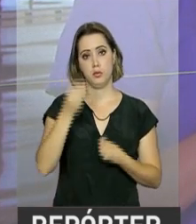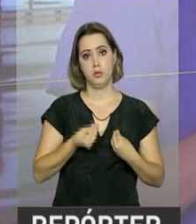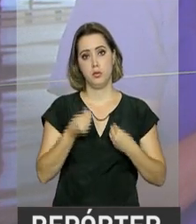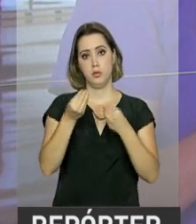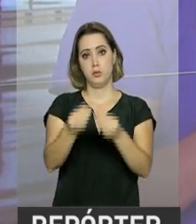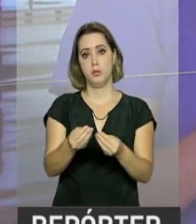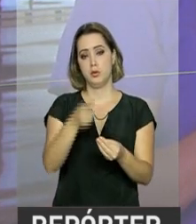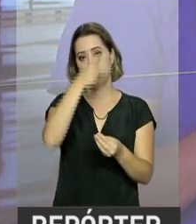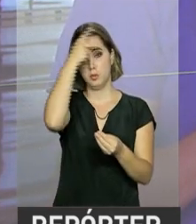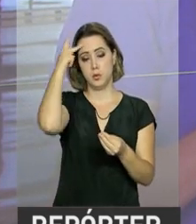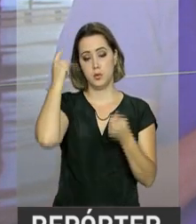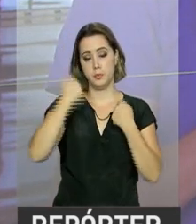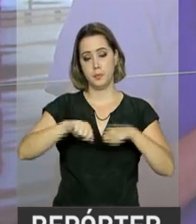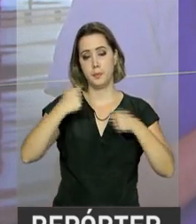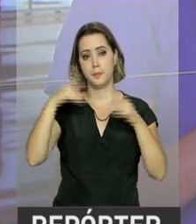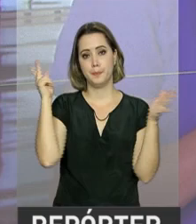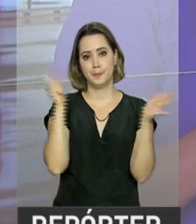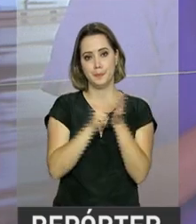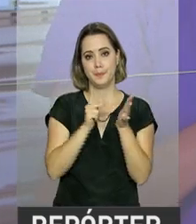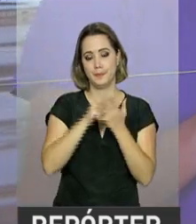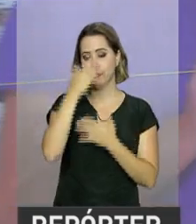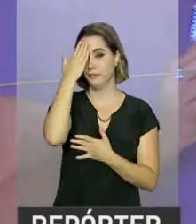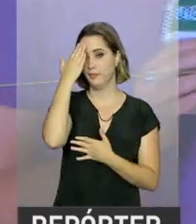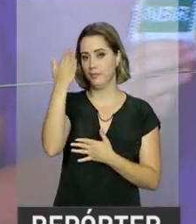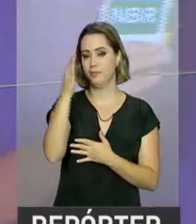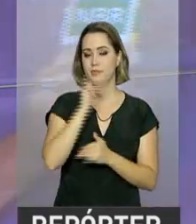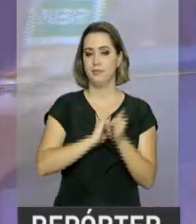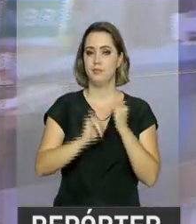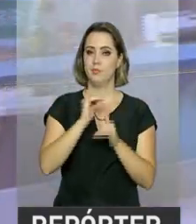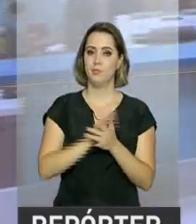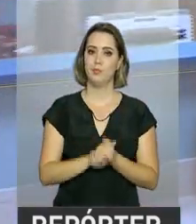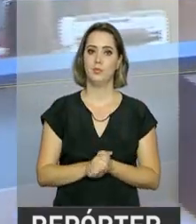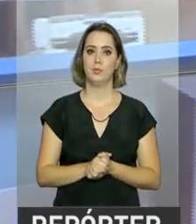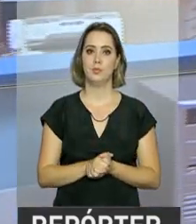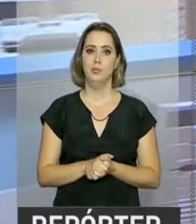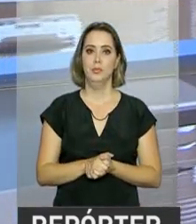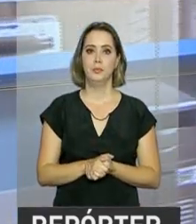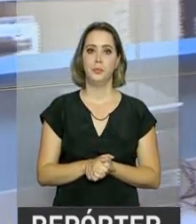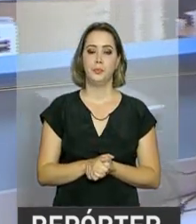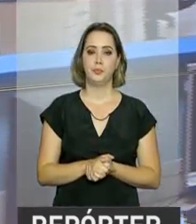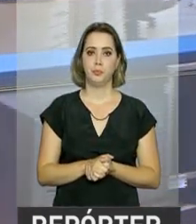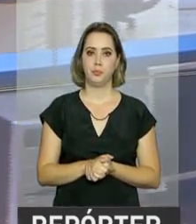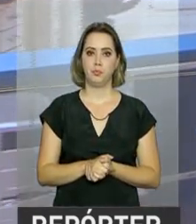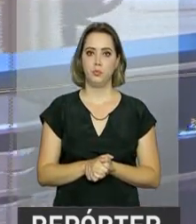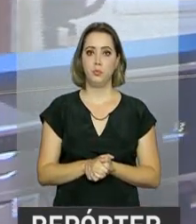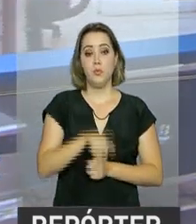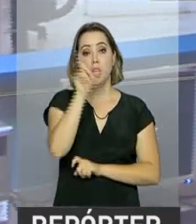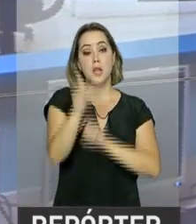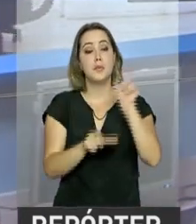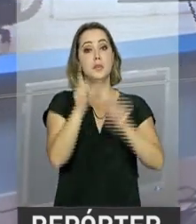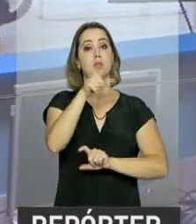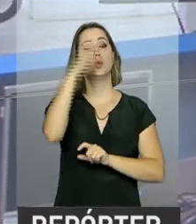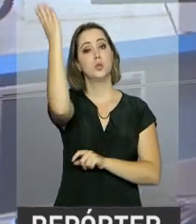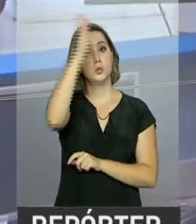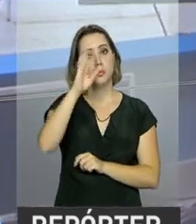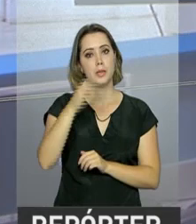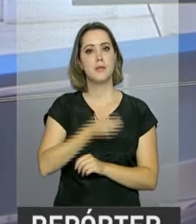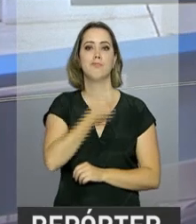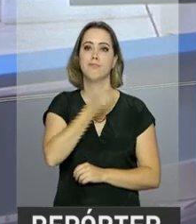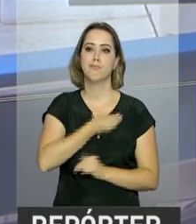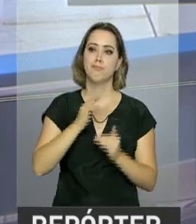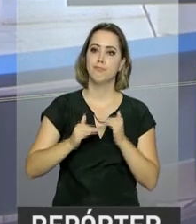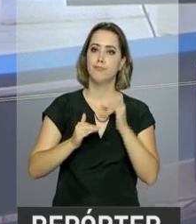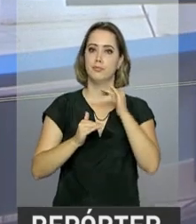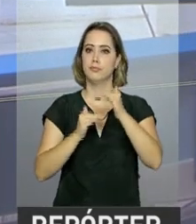o benefício a quem realmente precisa né lanaa Obrigado pelas informações e os brasileiros estão vivendo cada vez mais com isso a